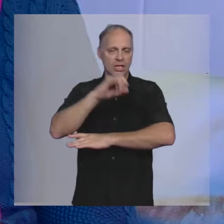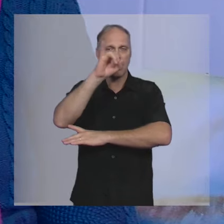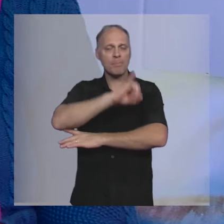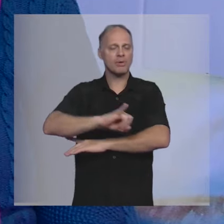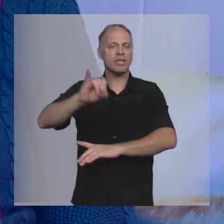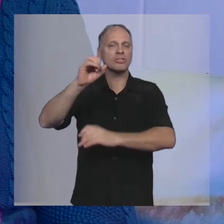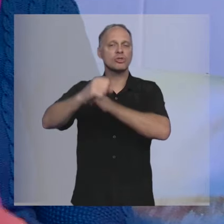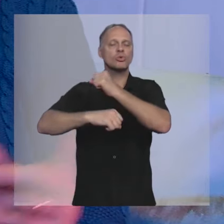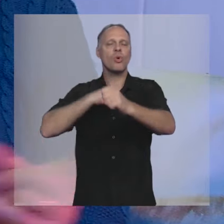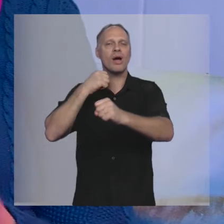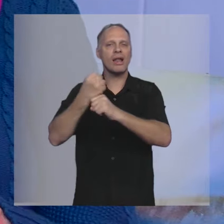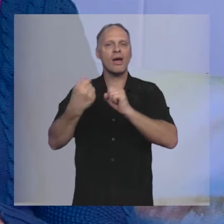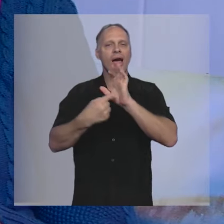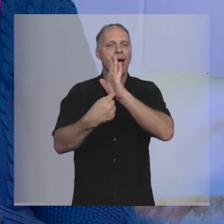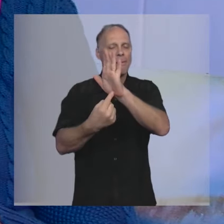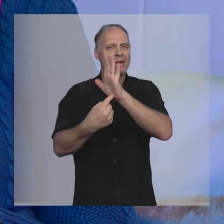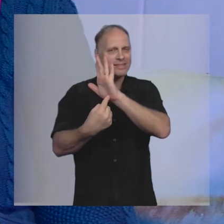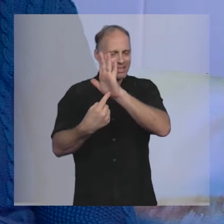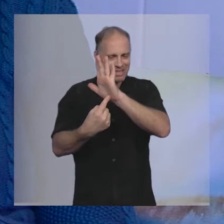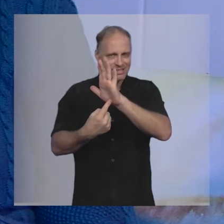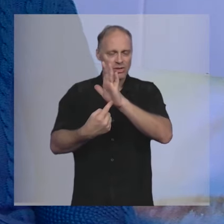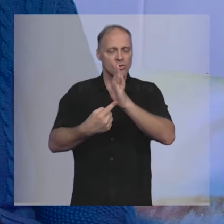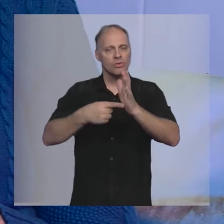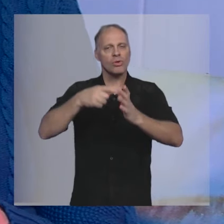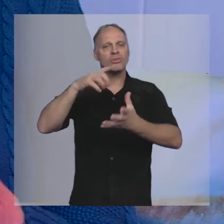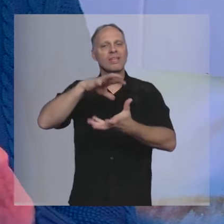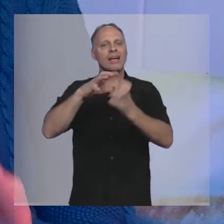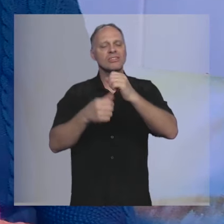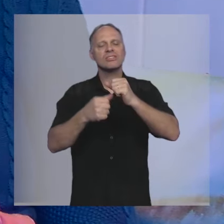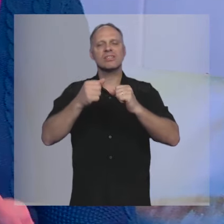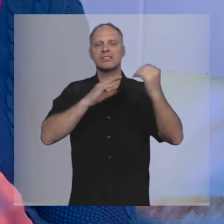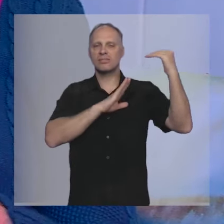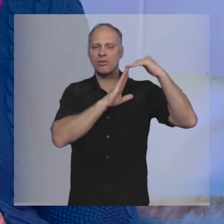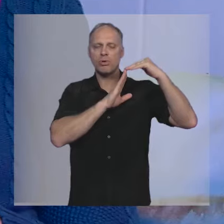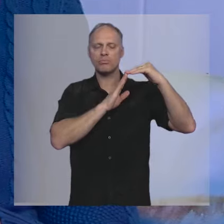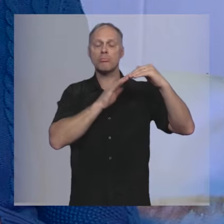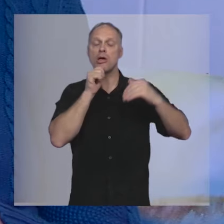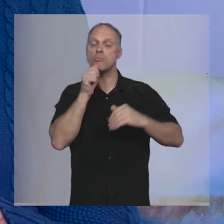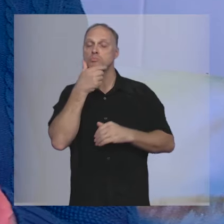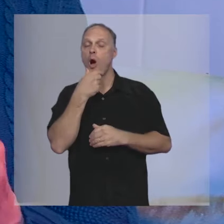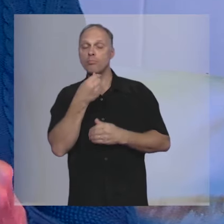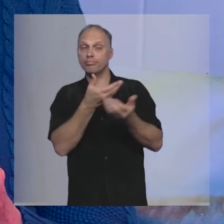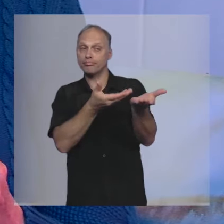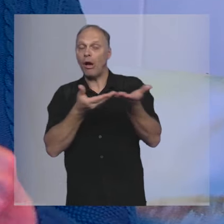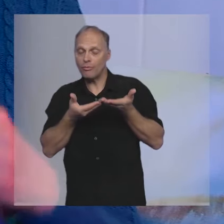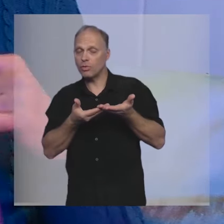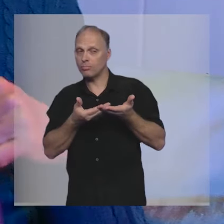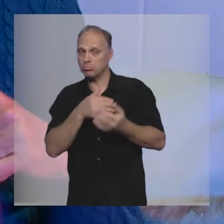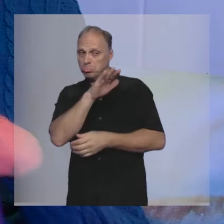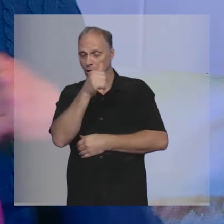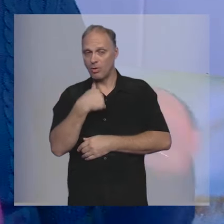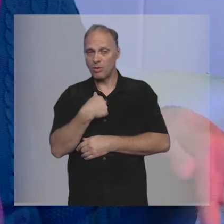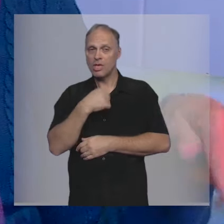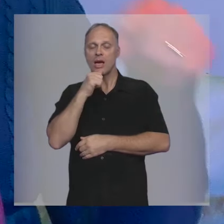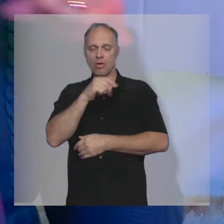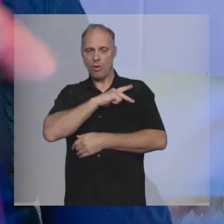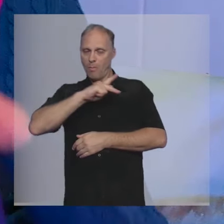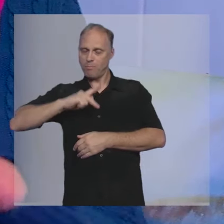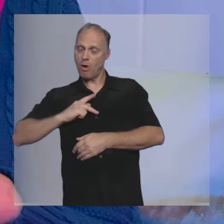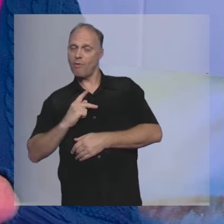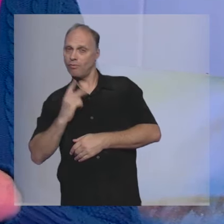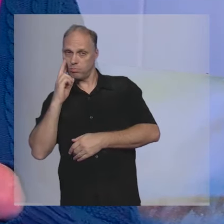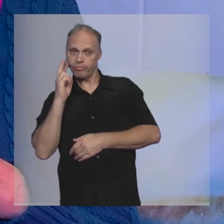do ano, uma exposição com os artistas leopoldenses. E ele me chamou. E o povo, o